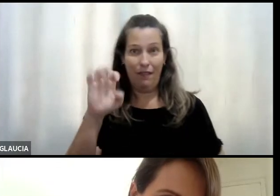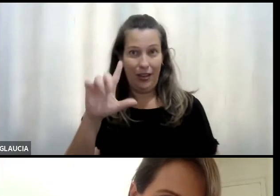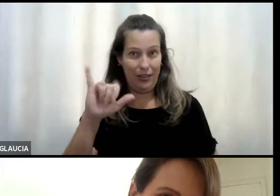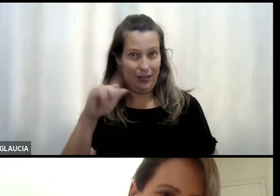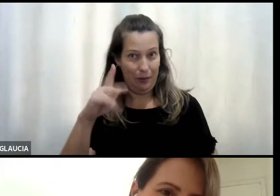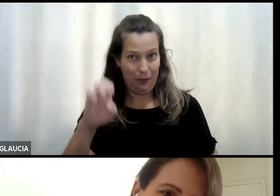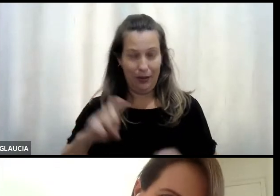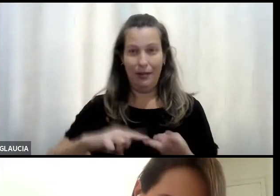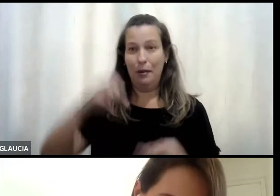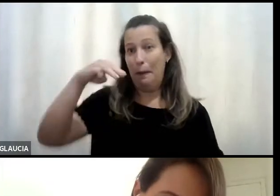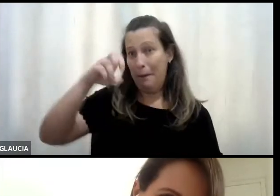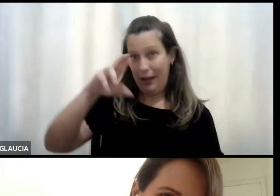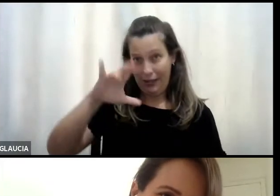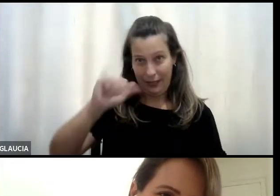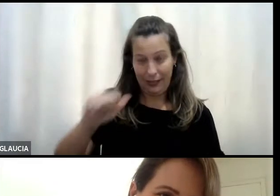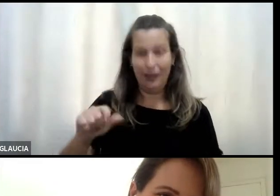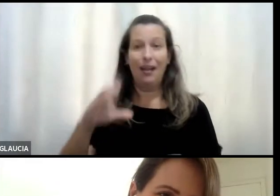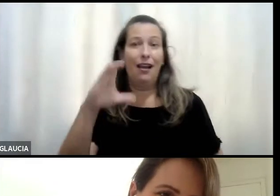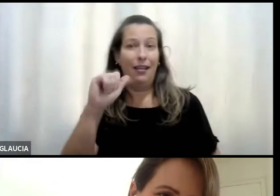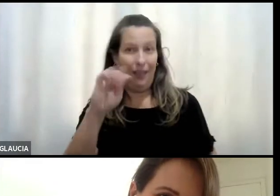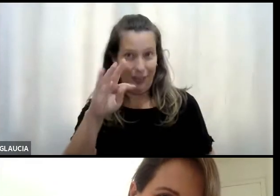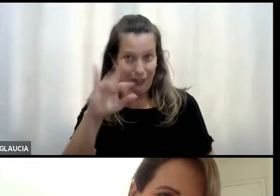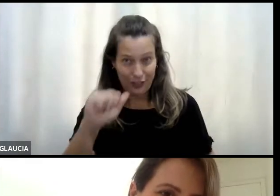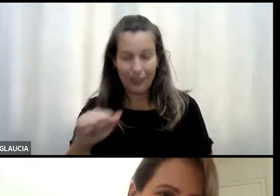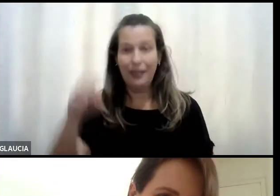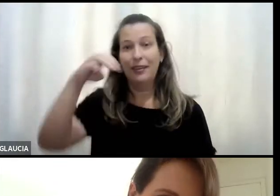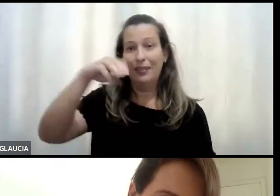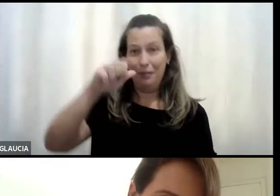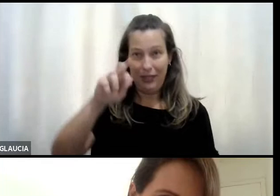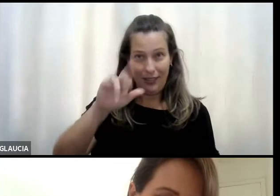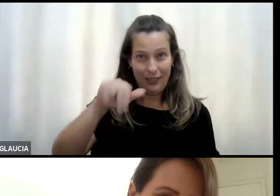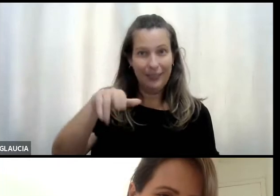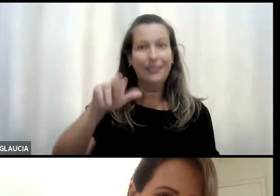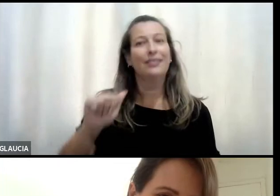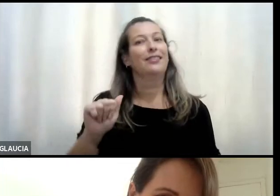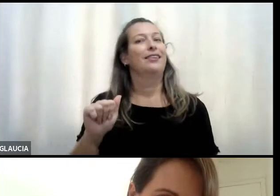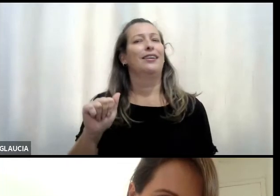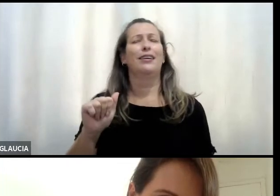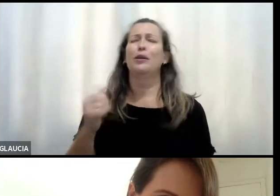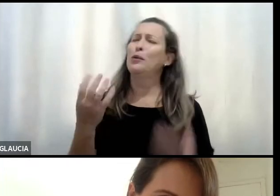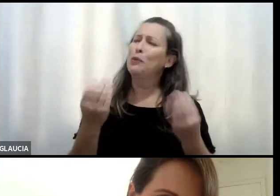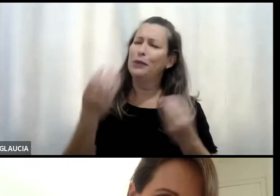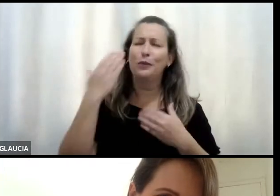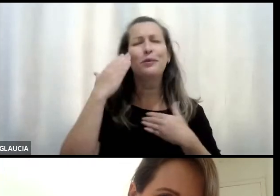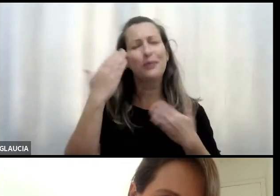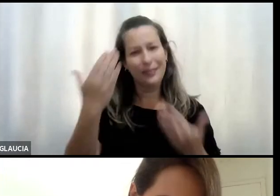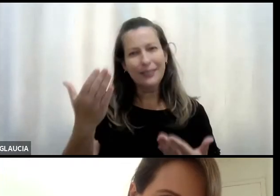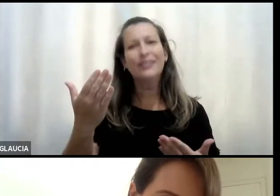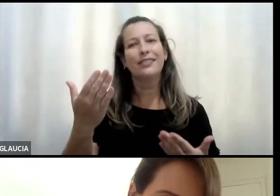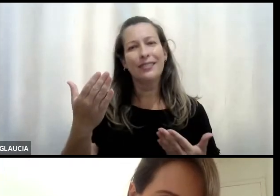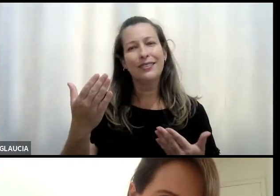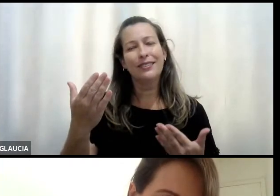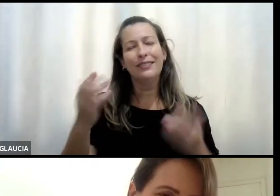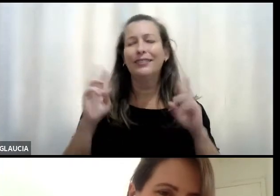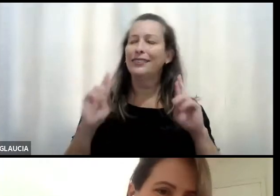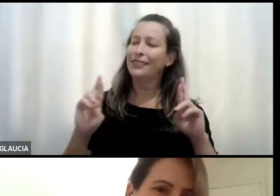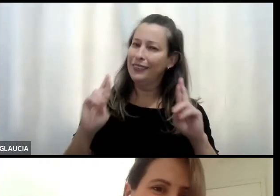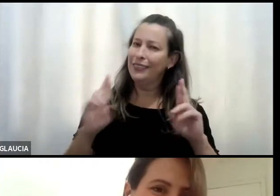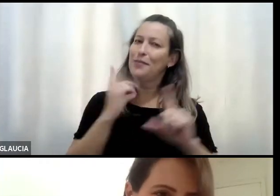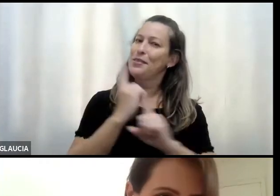enfim, Kátia, que já saiu, Marina, maravilhosa também, muito obrigada. Desejamos nos encontrar